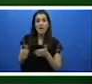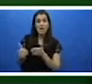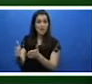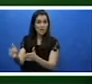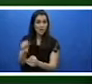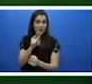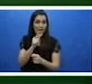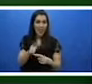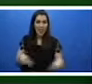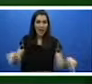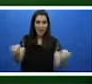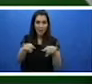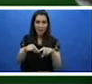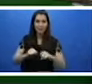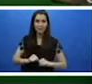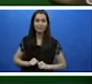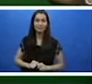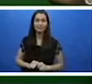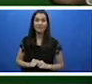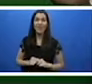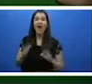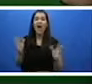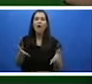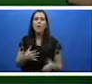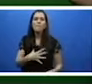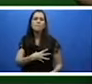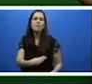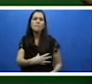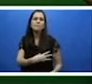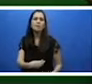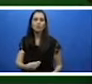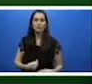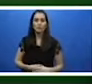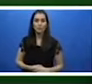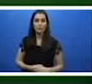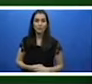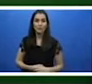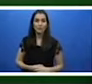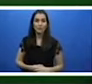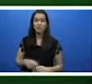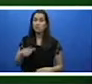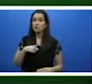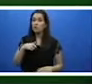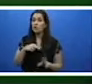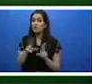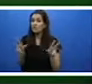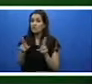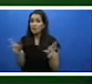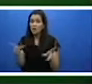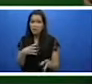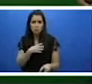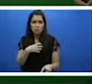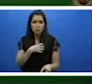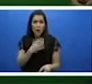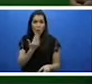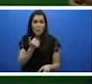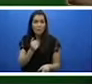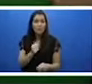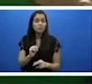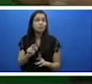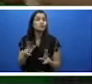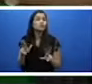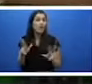exemplo. Agora, os mamíferos têm diferentes hábitos alimentares,